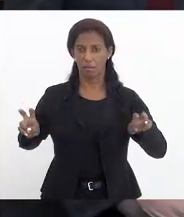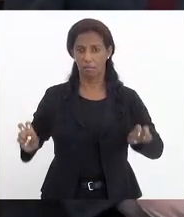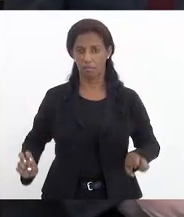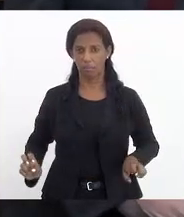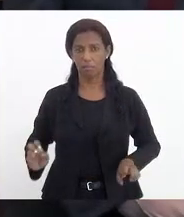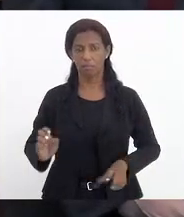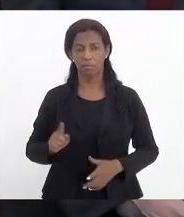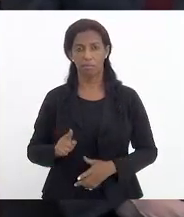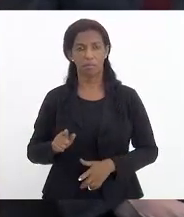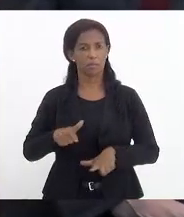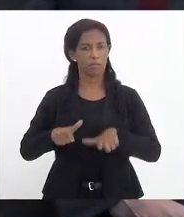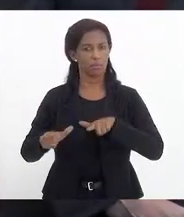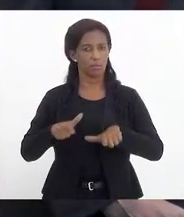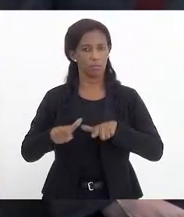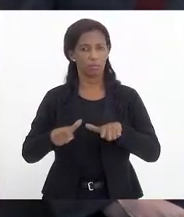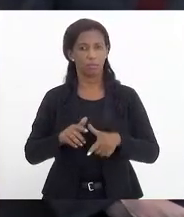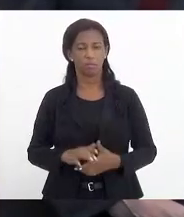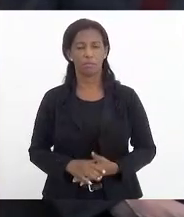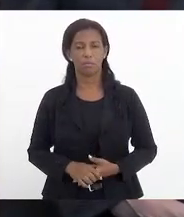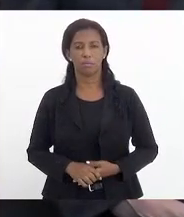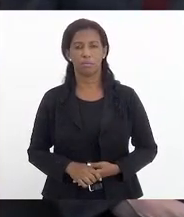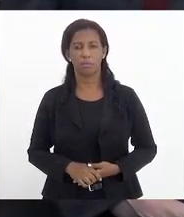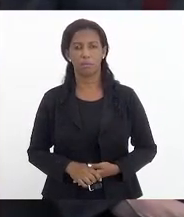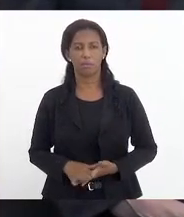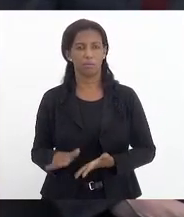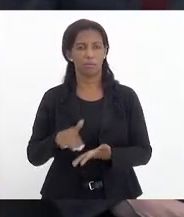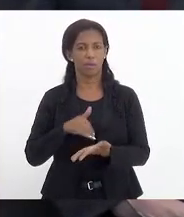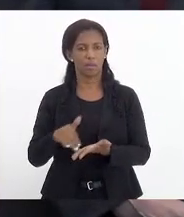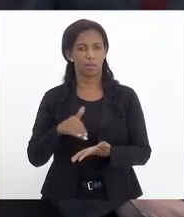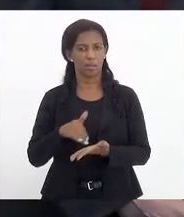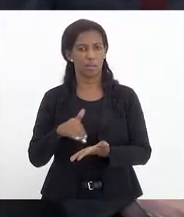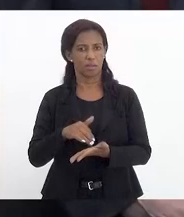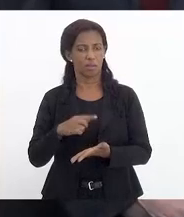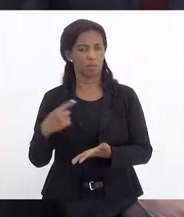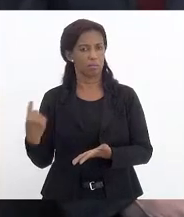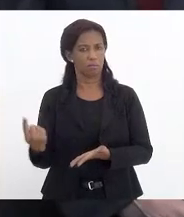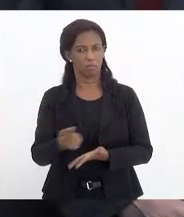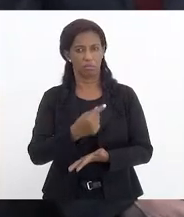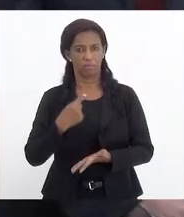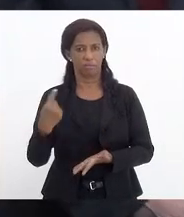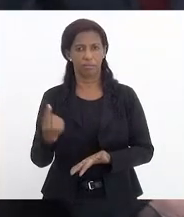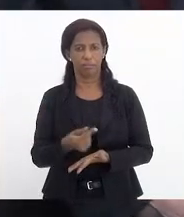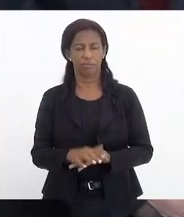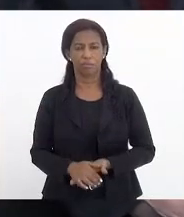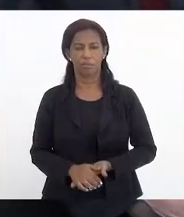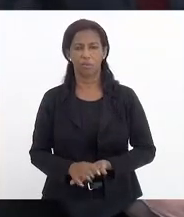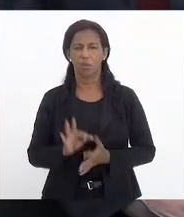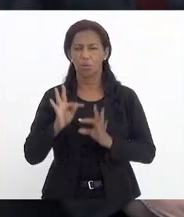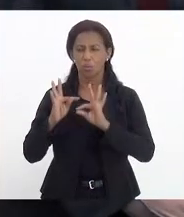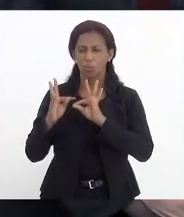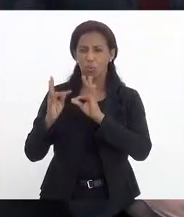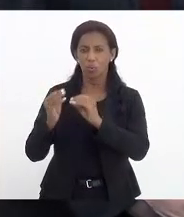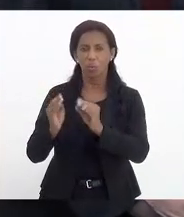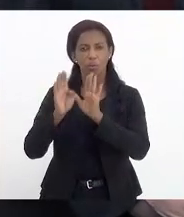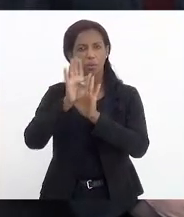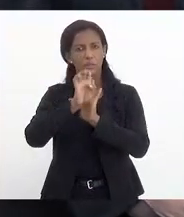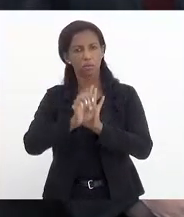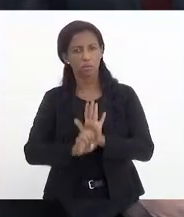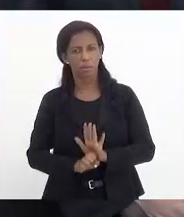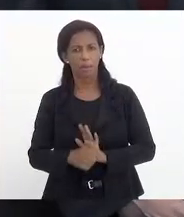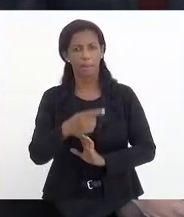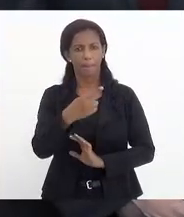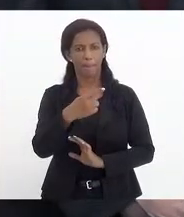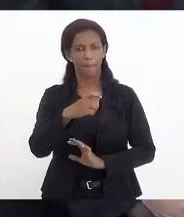a mesa dos trabalhos, a secretaria-geral, pegar todas as emendas da